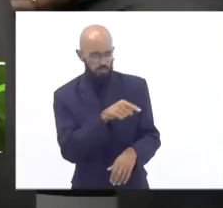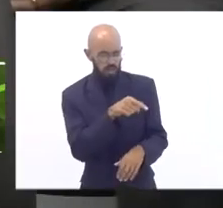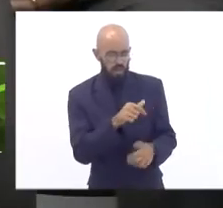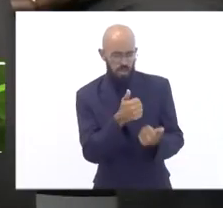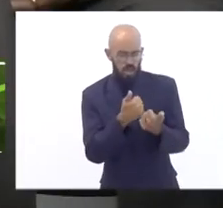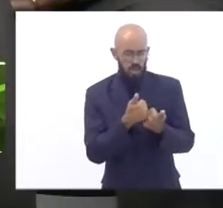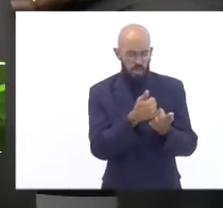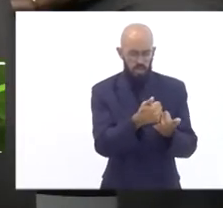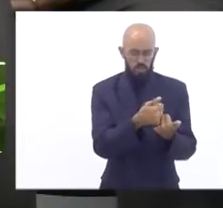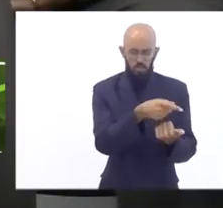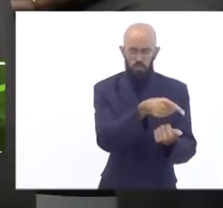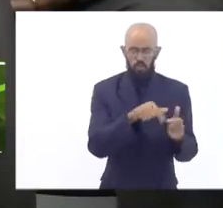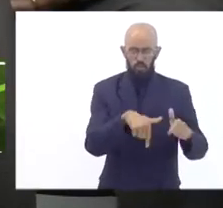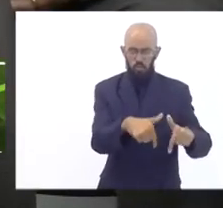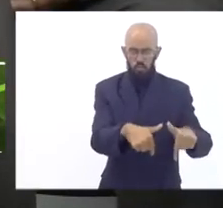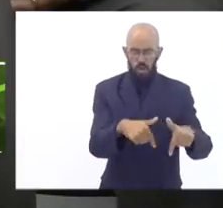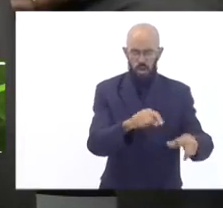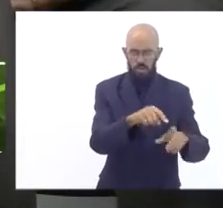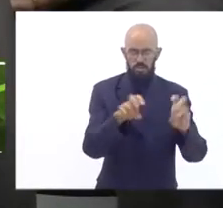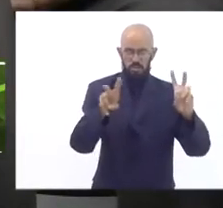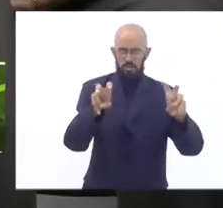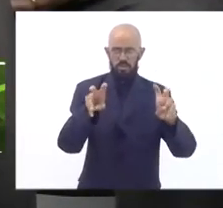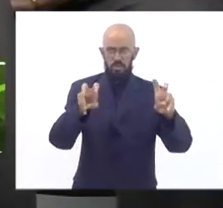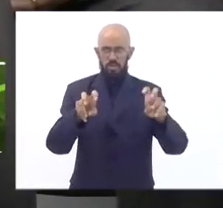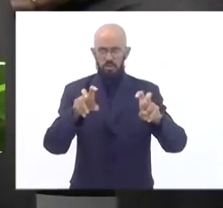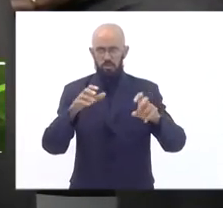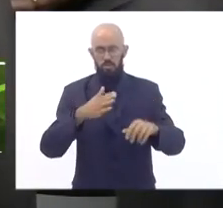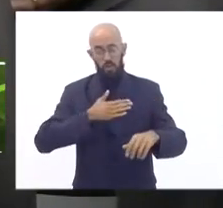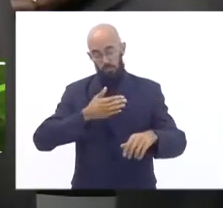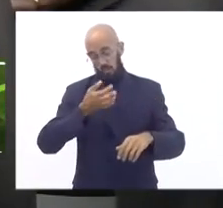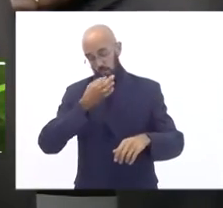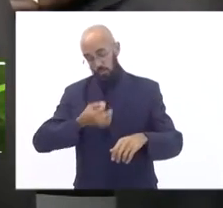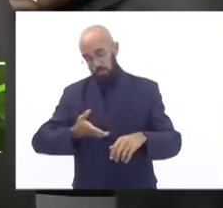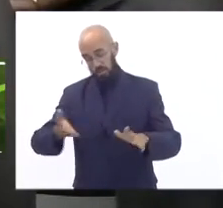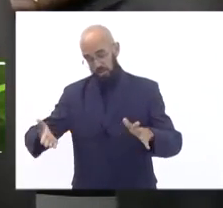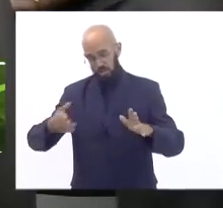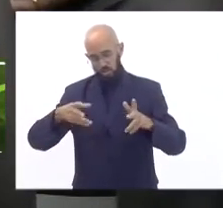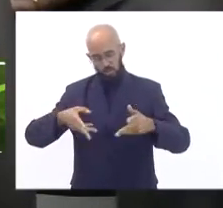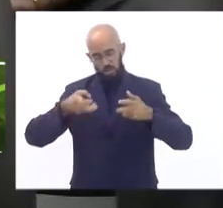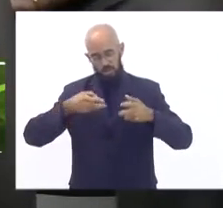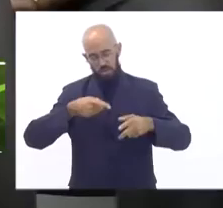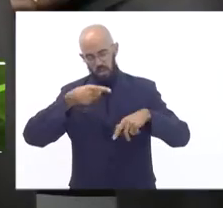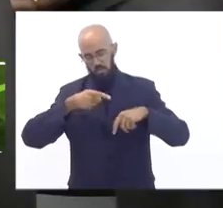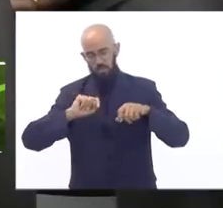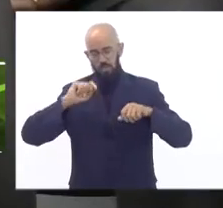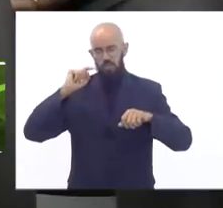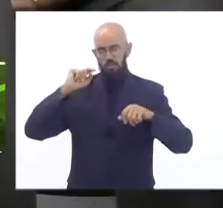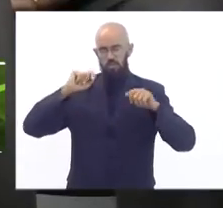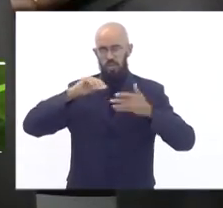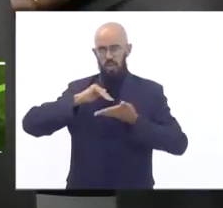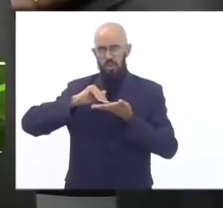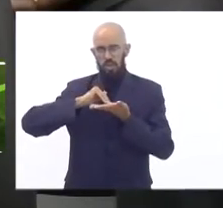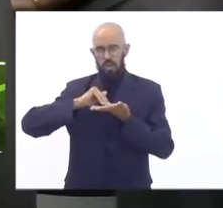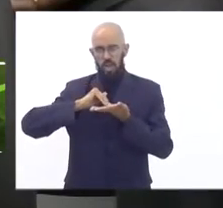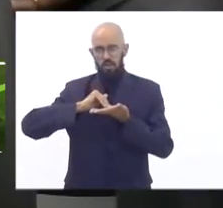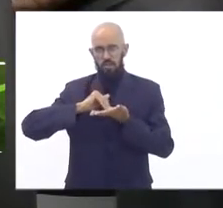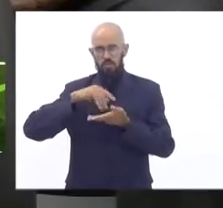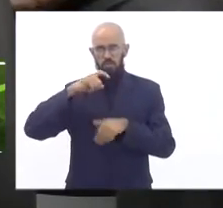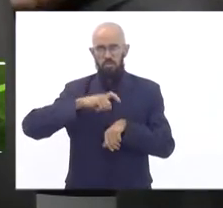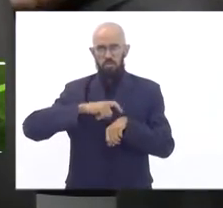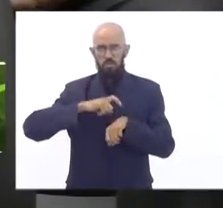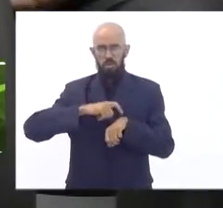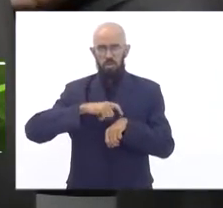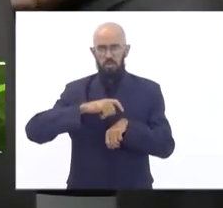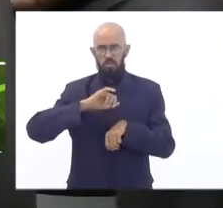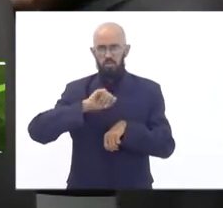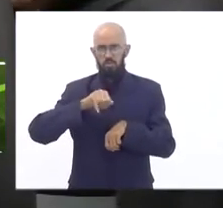específico, ponderando aí, é uma ponderação minha, né, que o secretário à época, Juninho